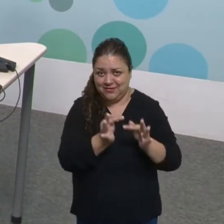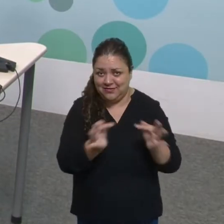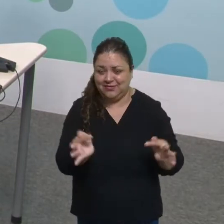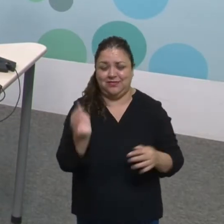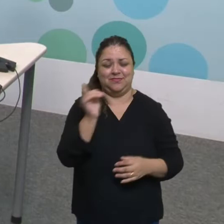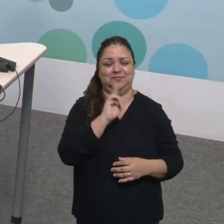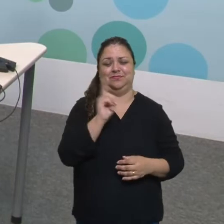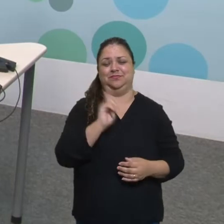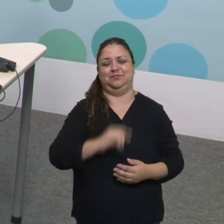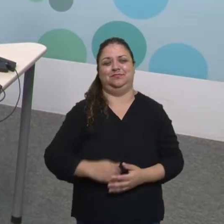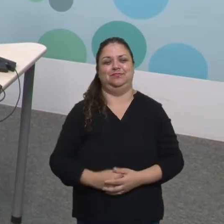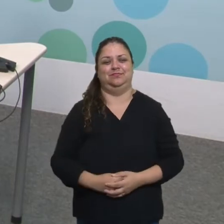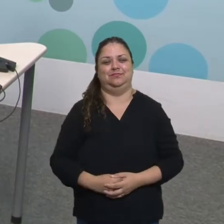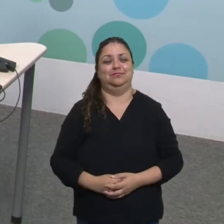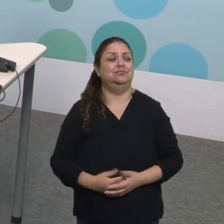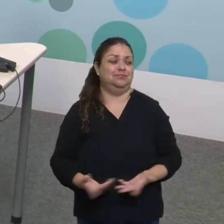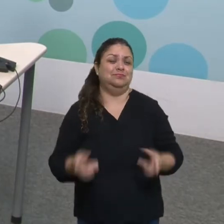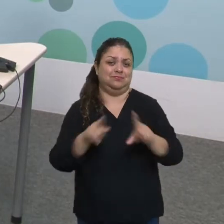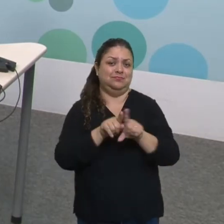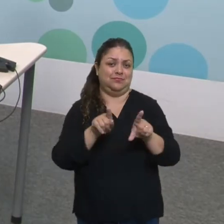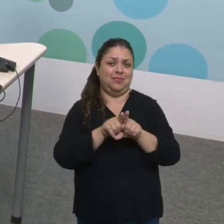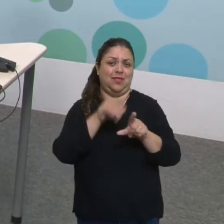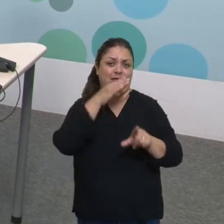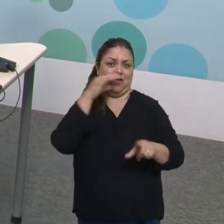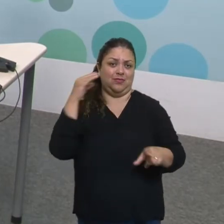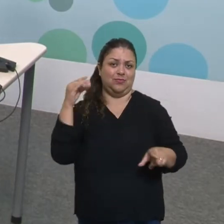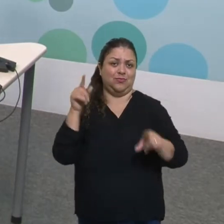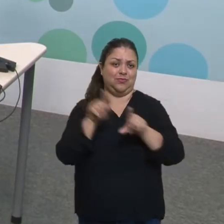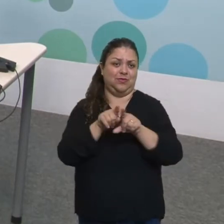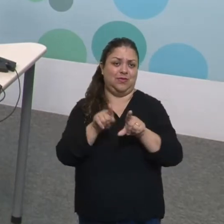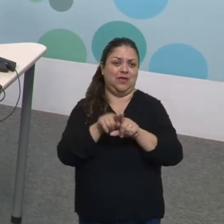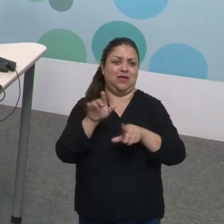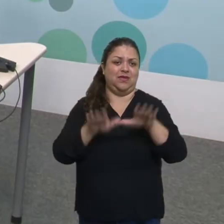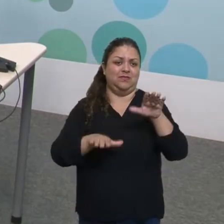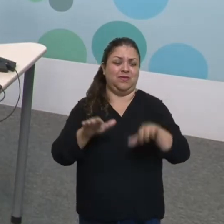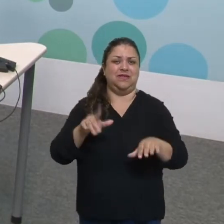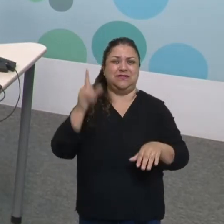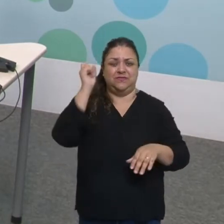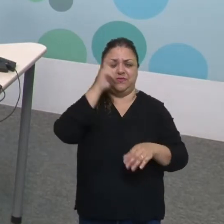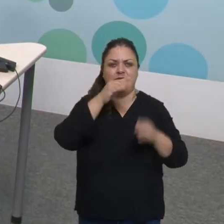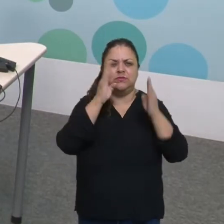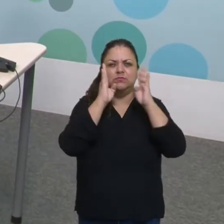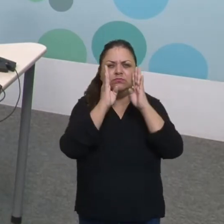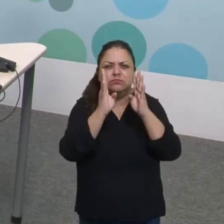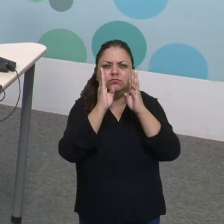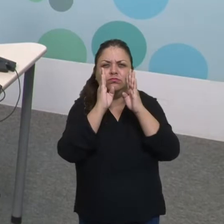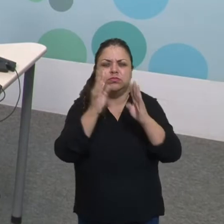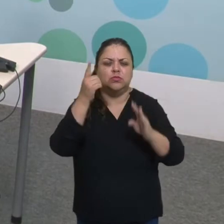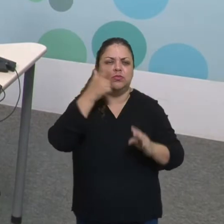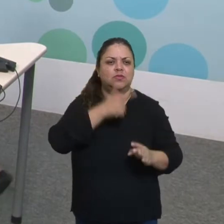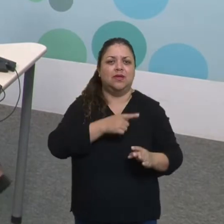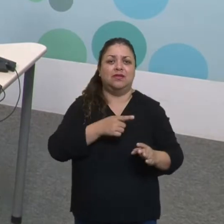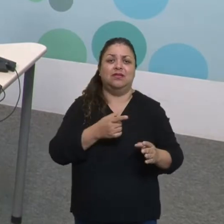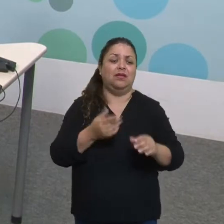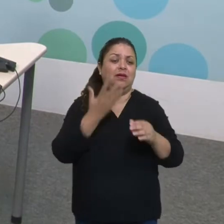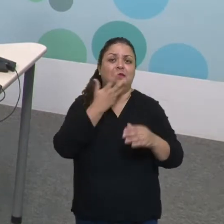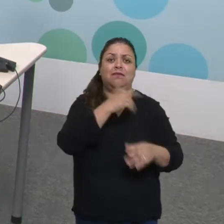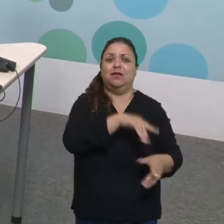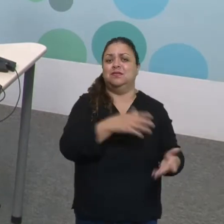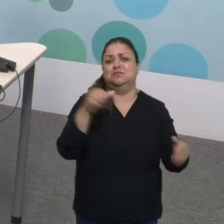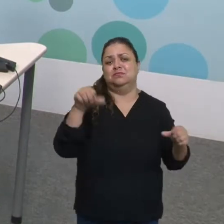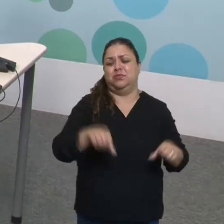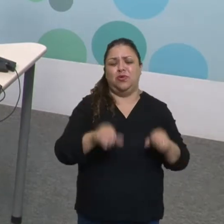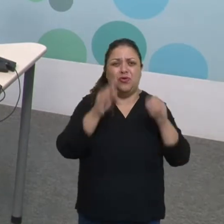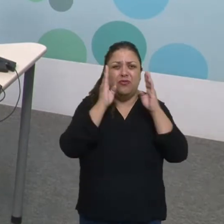até um adulto né quando está em Home Office Às vezes tem dificuldade em se concentrar que Dirá uma criança Eu por exemplo